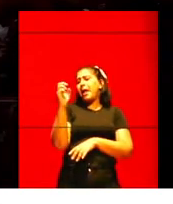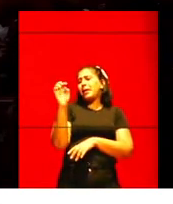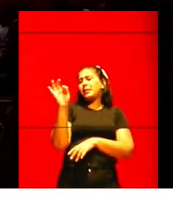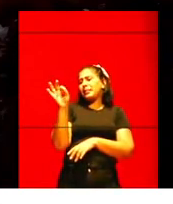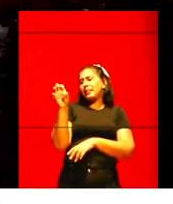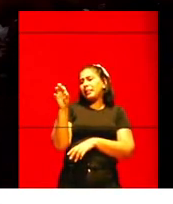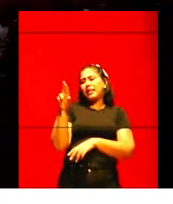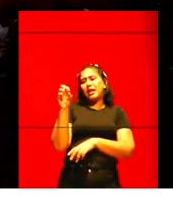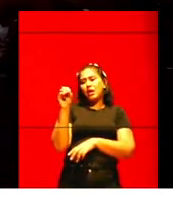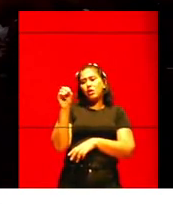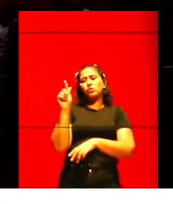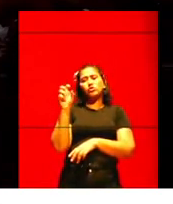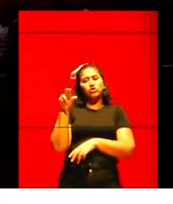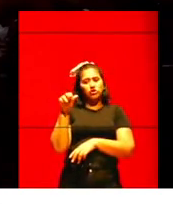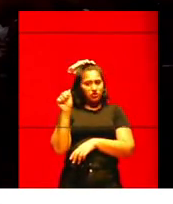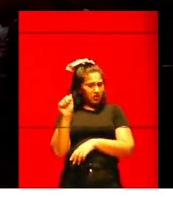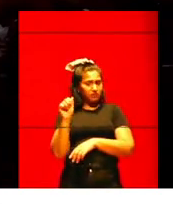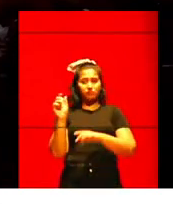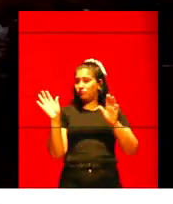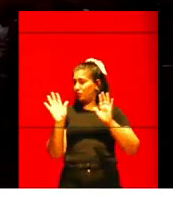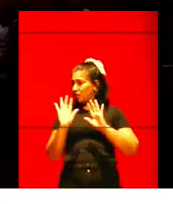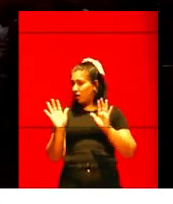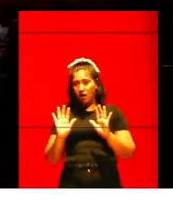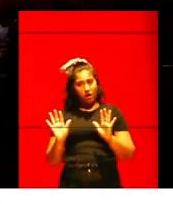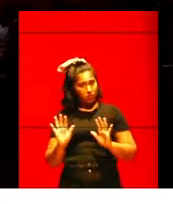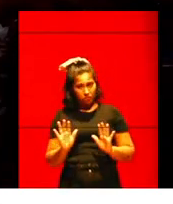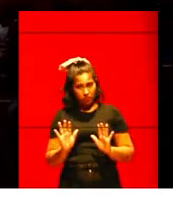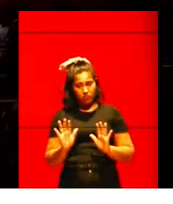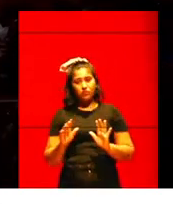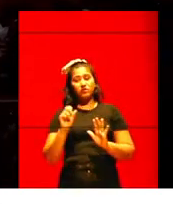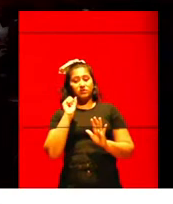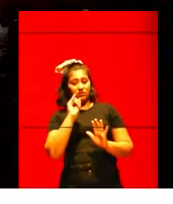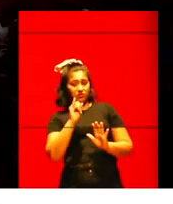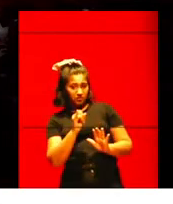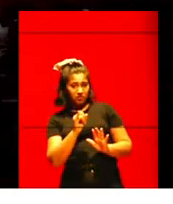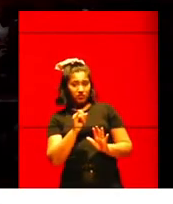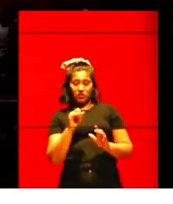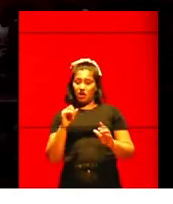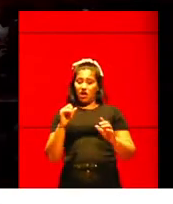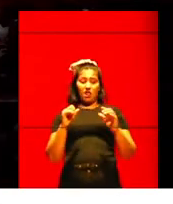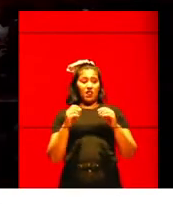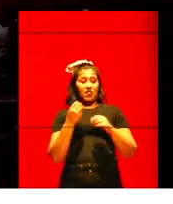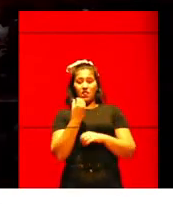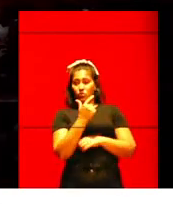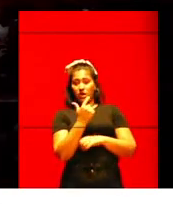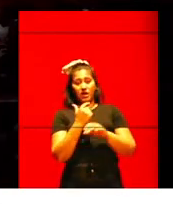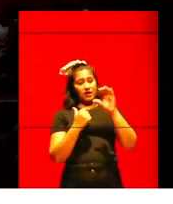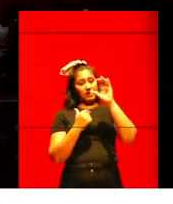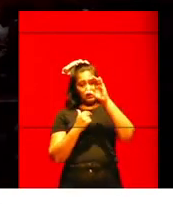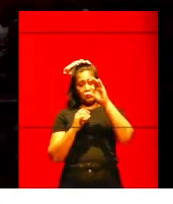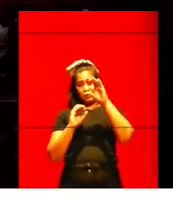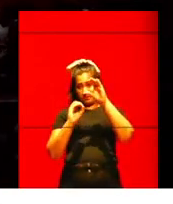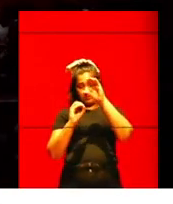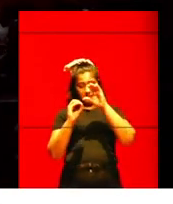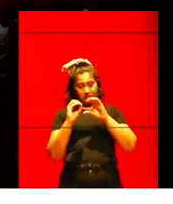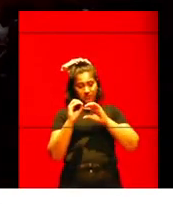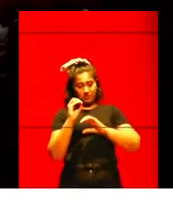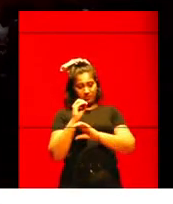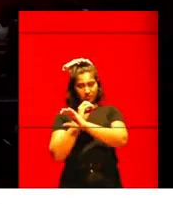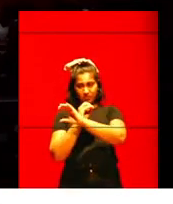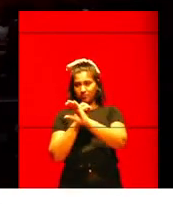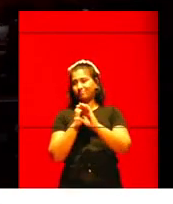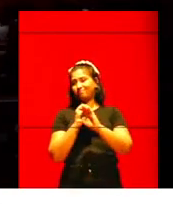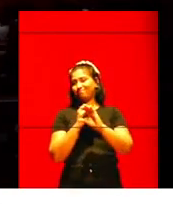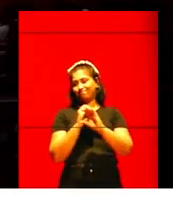não. Como tem oxigênio, mas não está entre carbonos, continua sendo uma